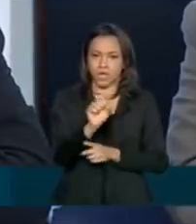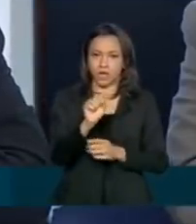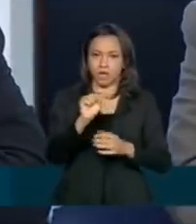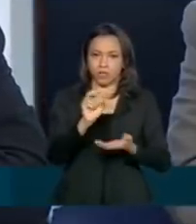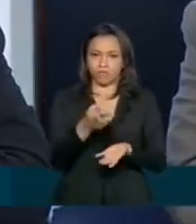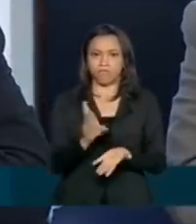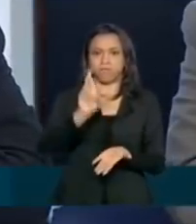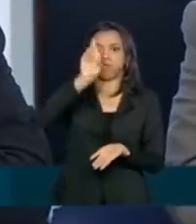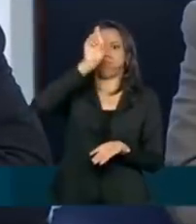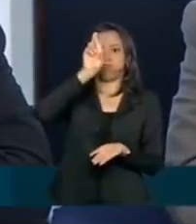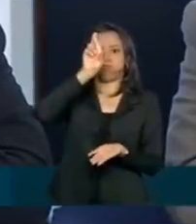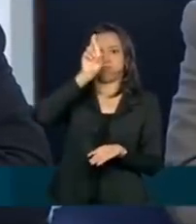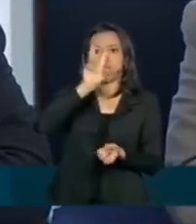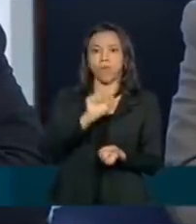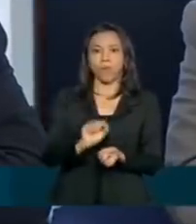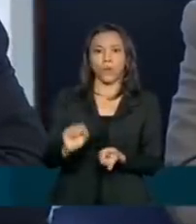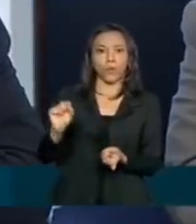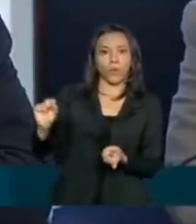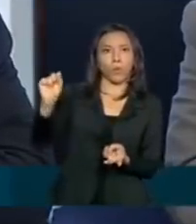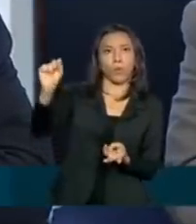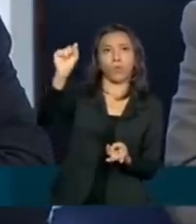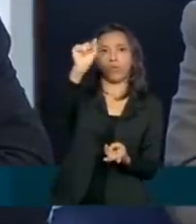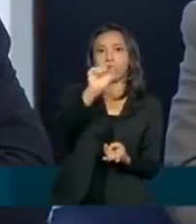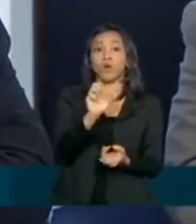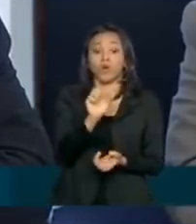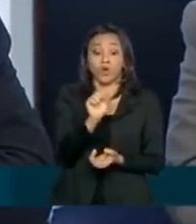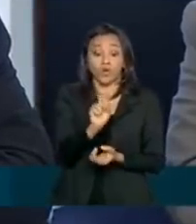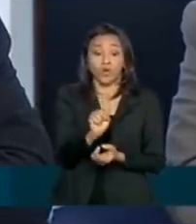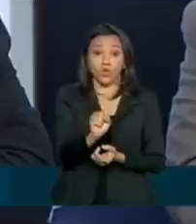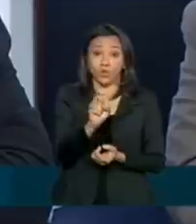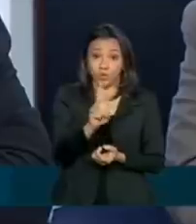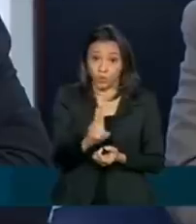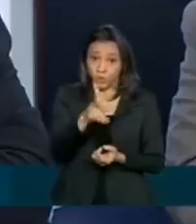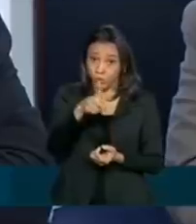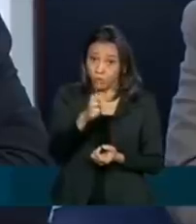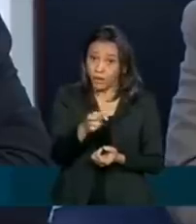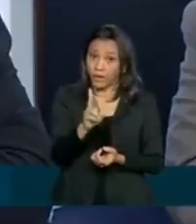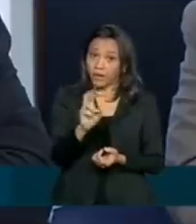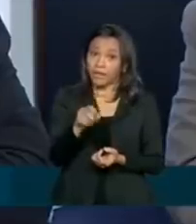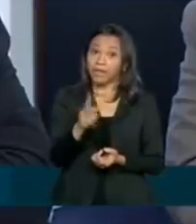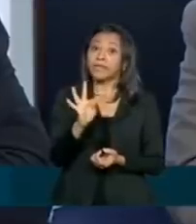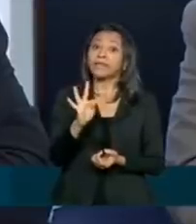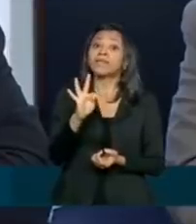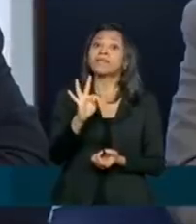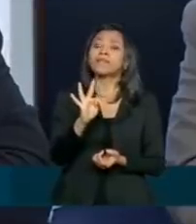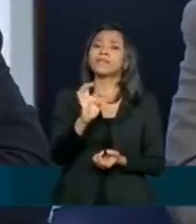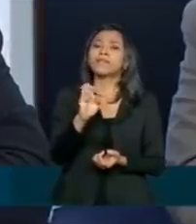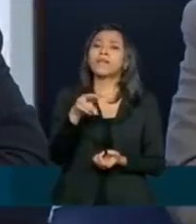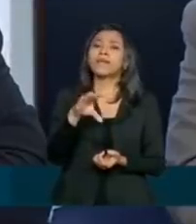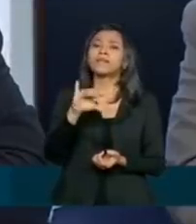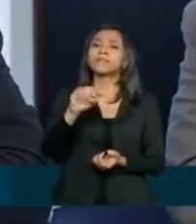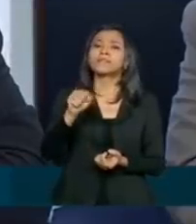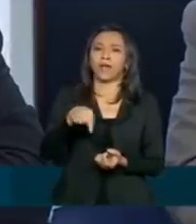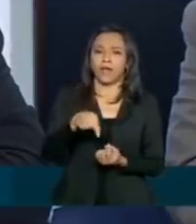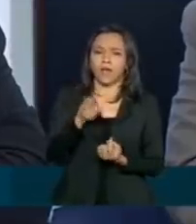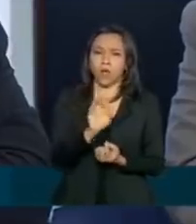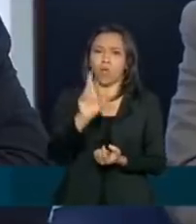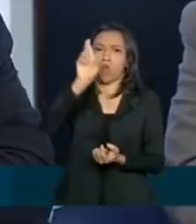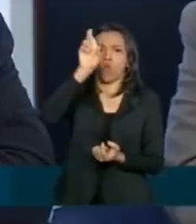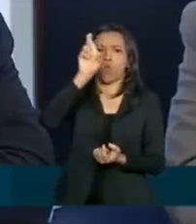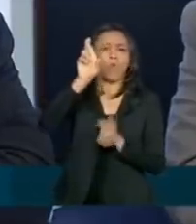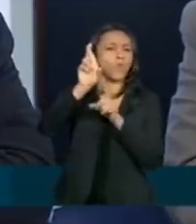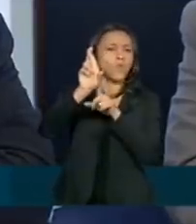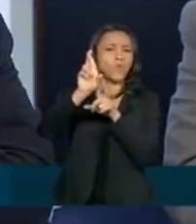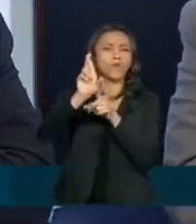maneira eficaz, porque essas superintendências nos estados elas vão dar a capilaridade da verificação